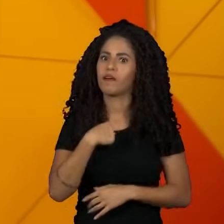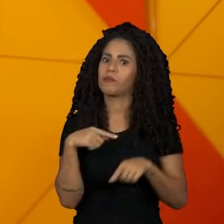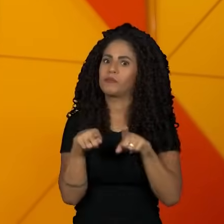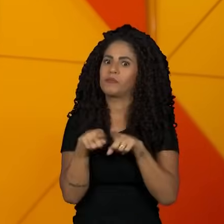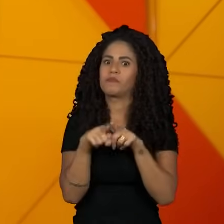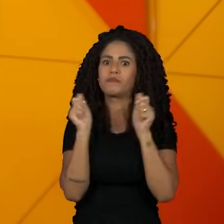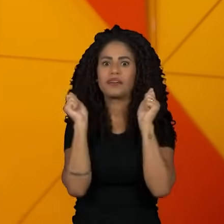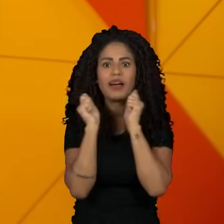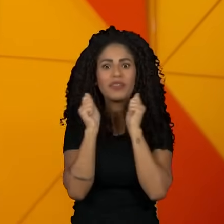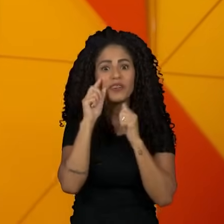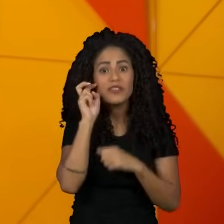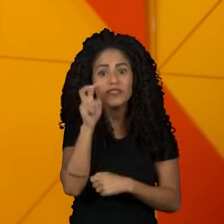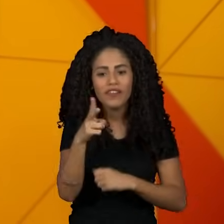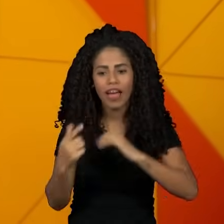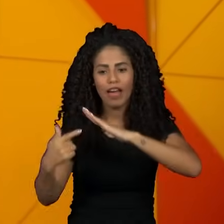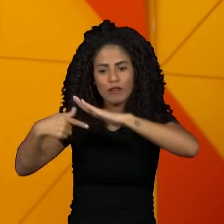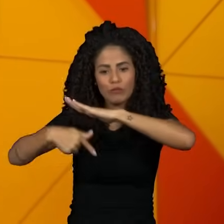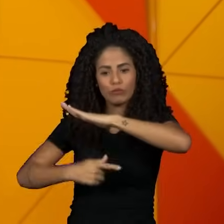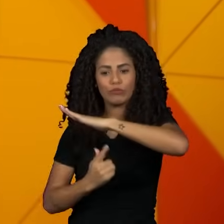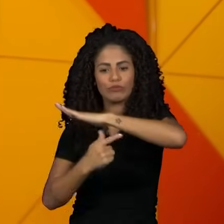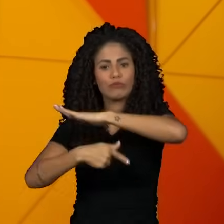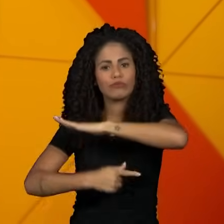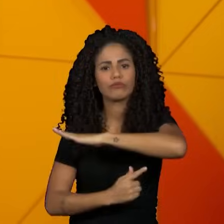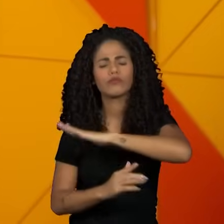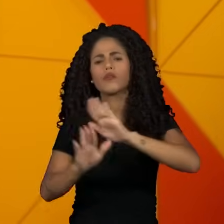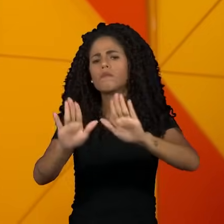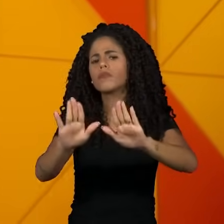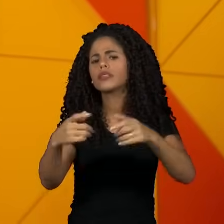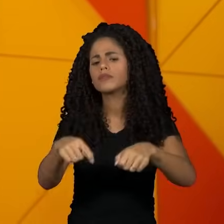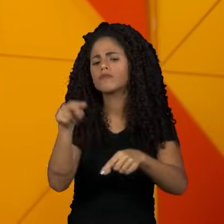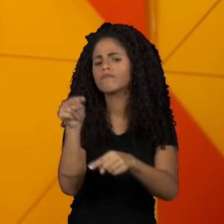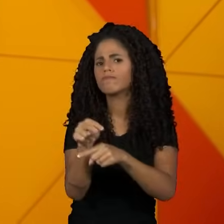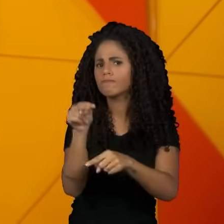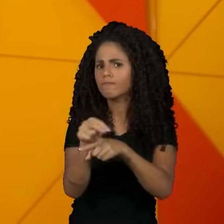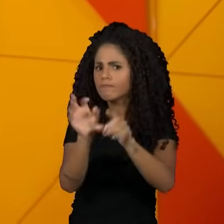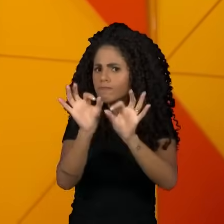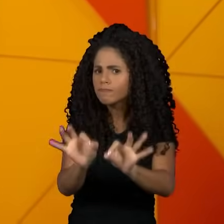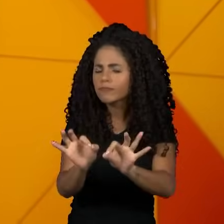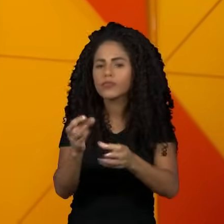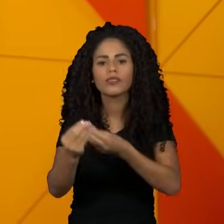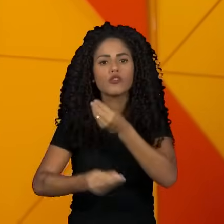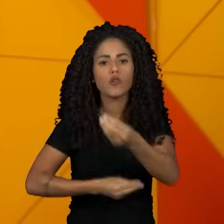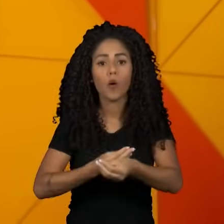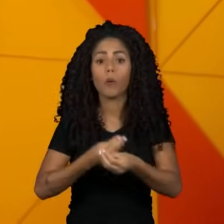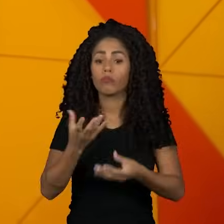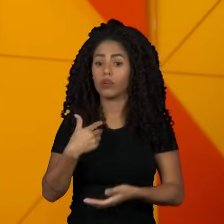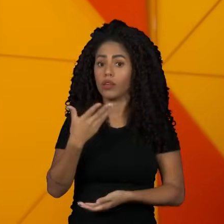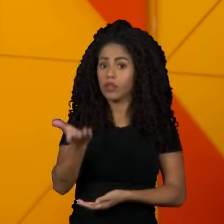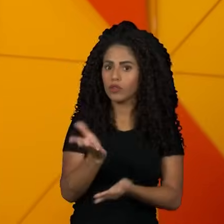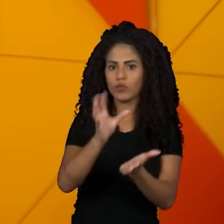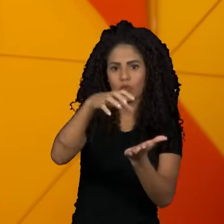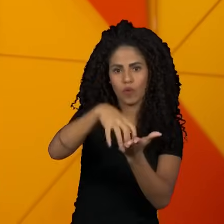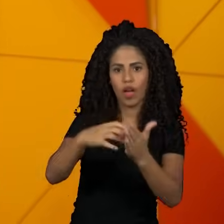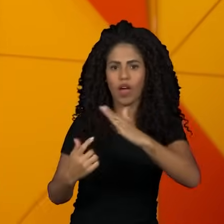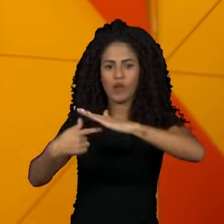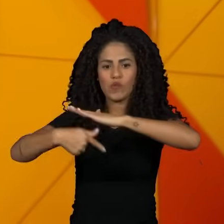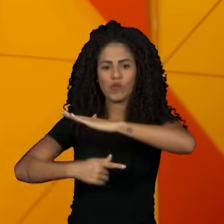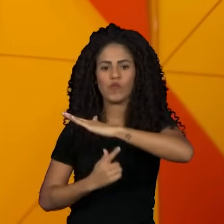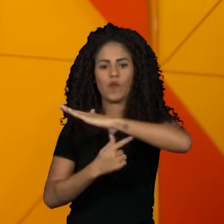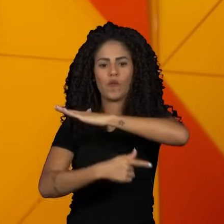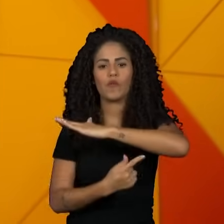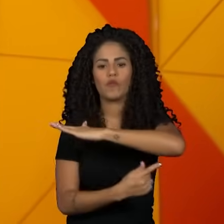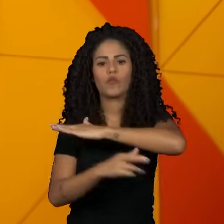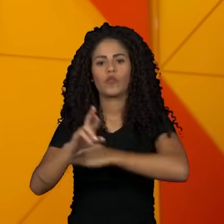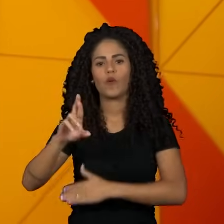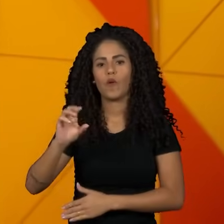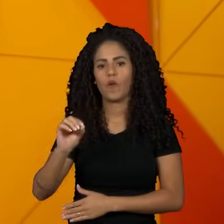encanto. Só que além de apreciar, é também preciso proteger. E isso é o que faz o projeto Golfinho Rotador, que desde